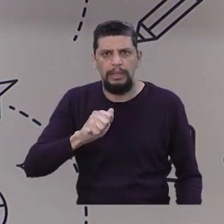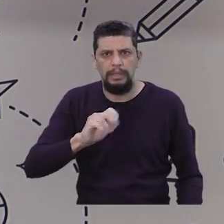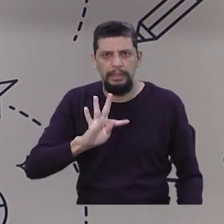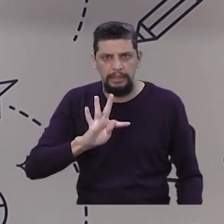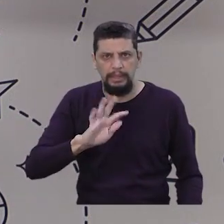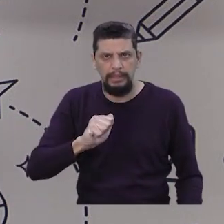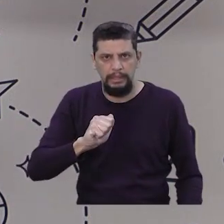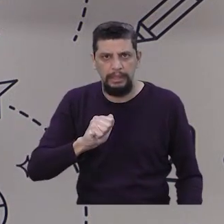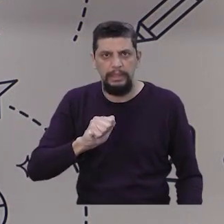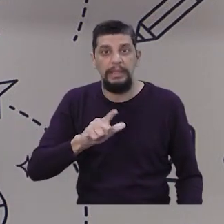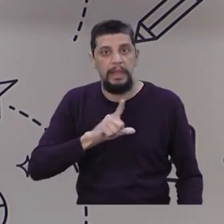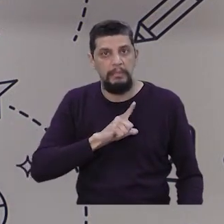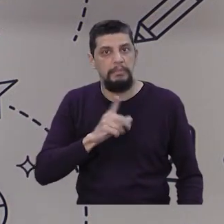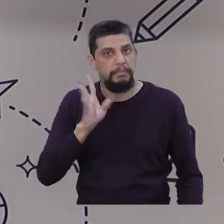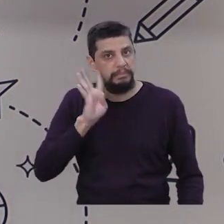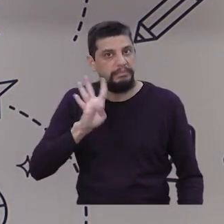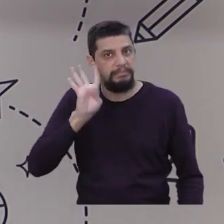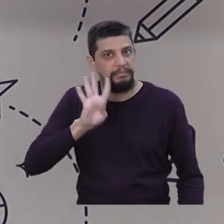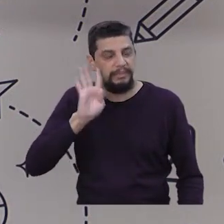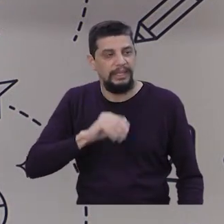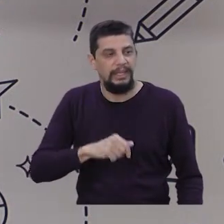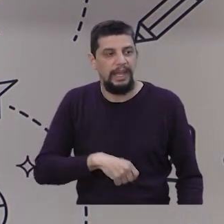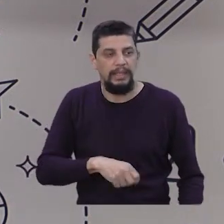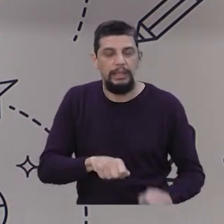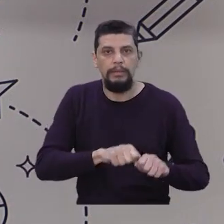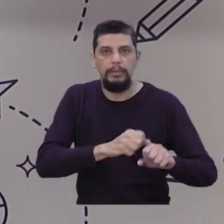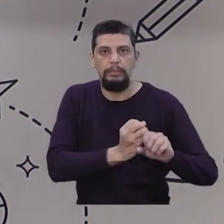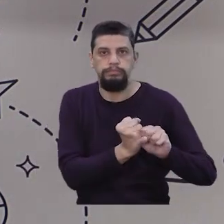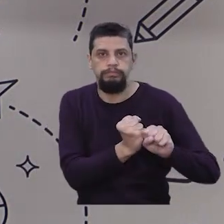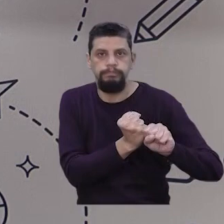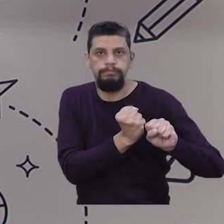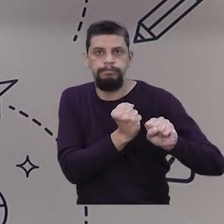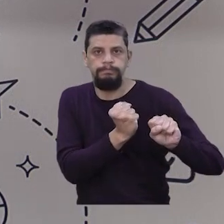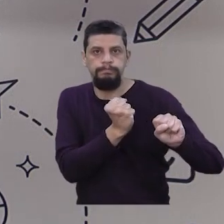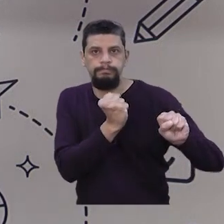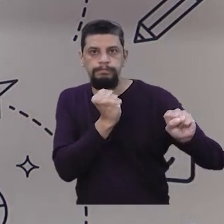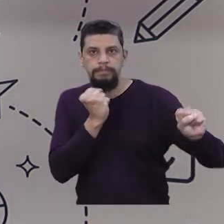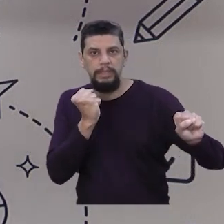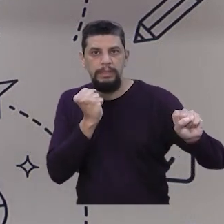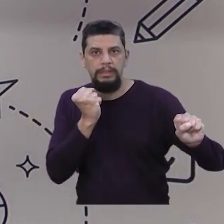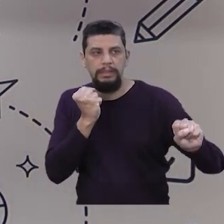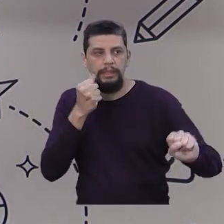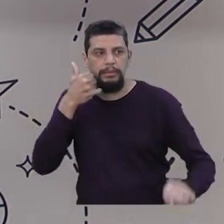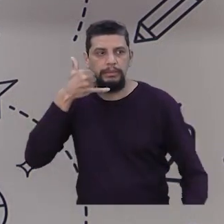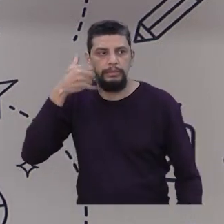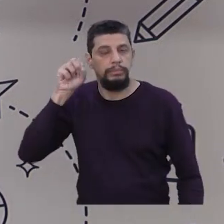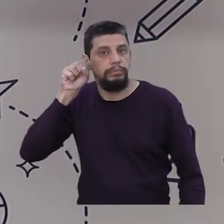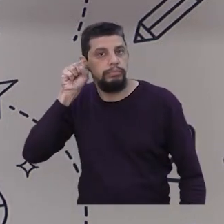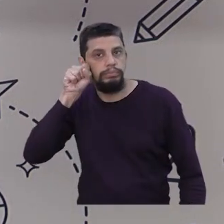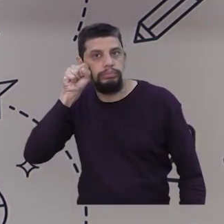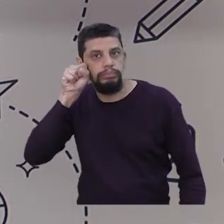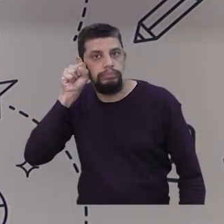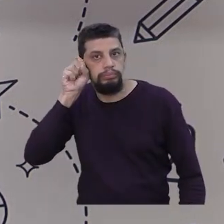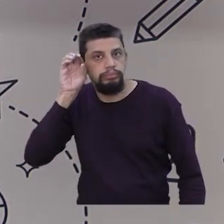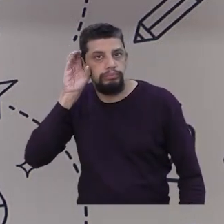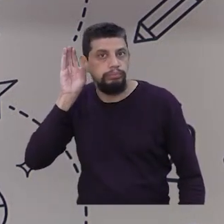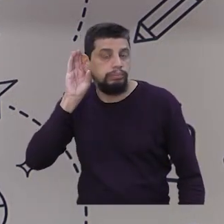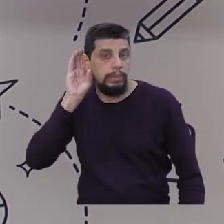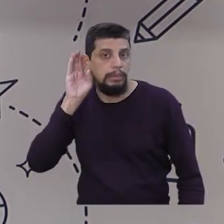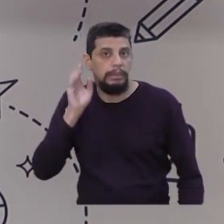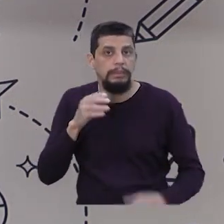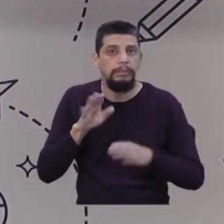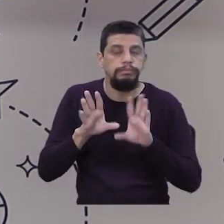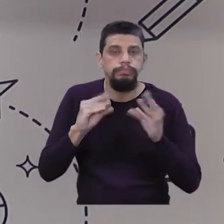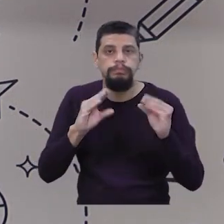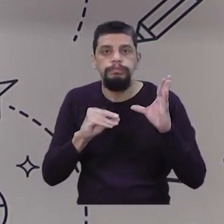essa brincadeira, hein? E é bem divertido. A gente estica o barbante, pega uma latinha e ó, escuta e